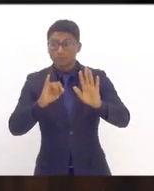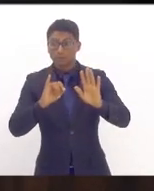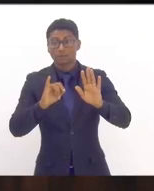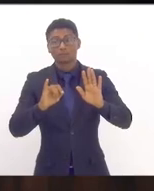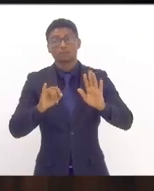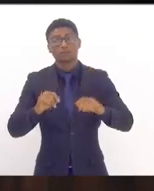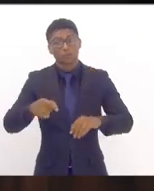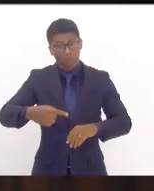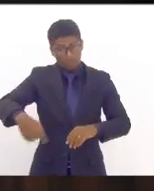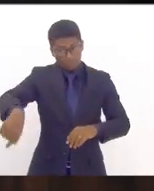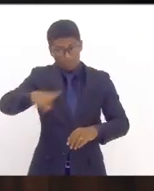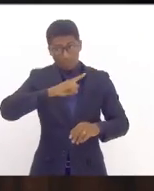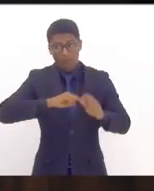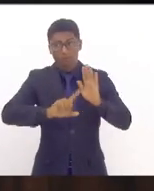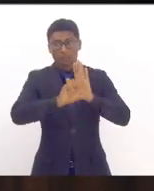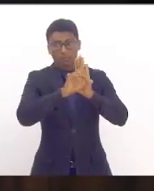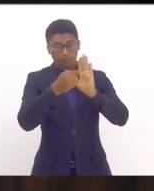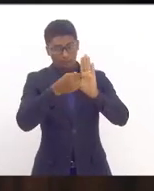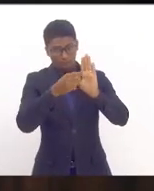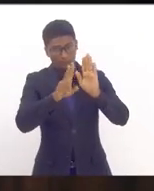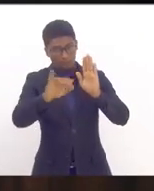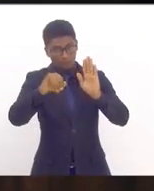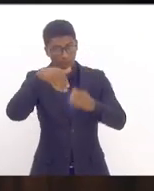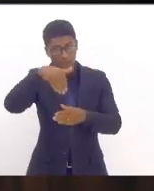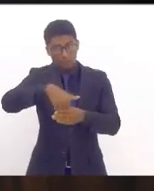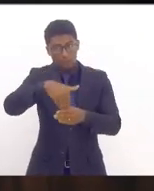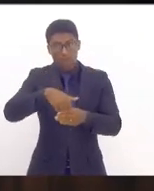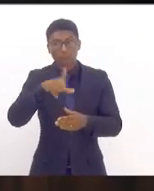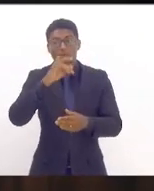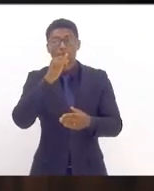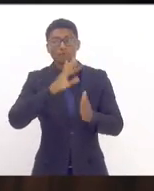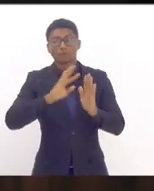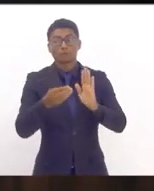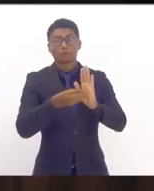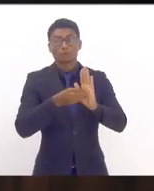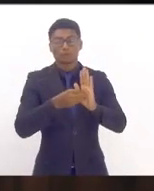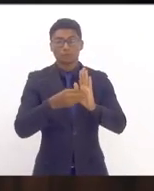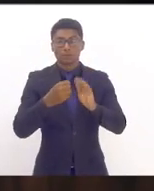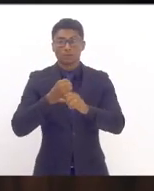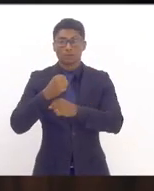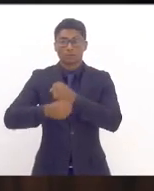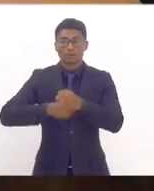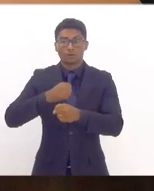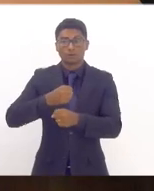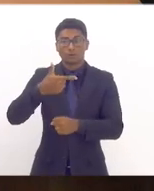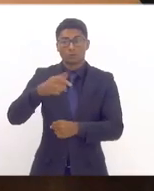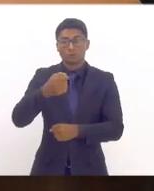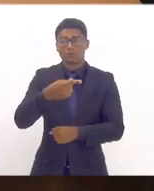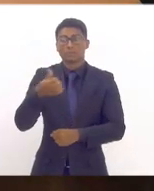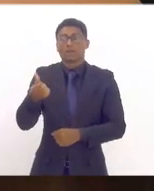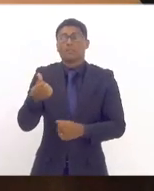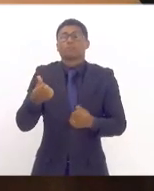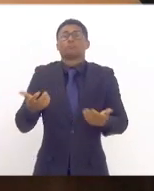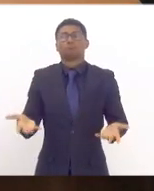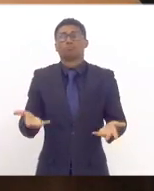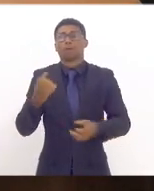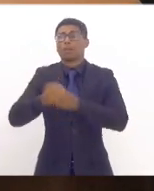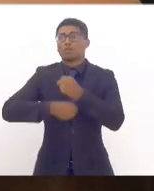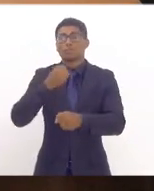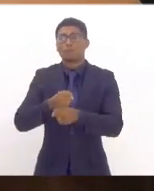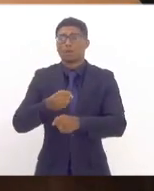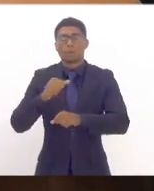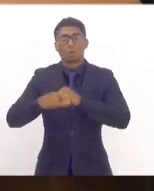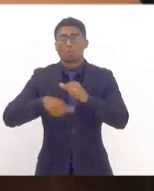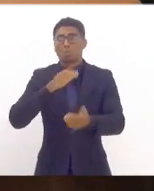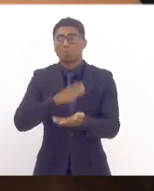nós vamos voltar ainda falar que ele só vai estar incluso a partir de 26 o ano que vem não muda nada não querido